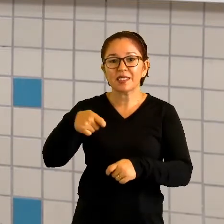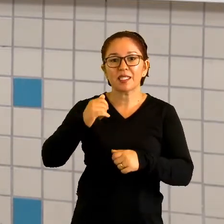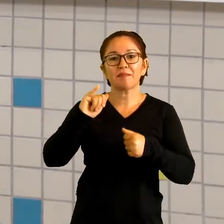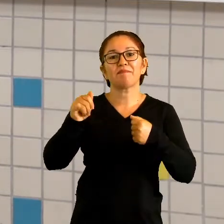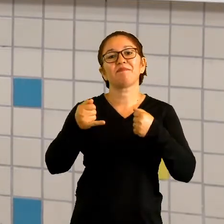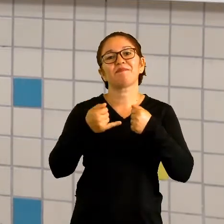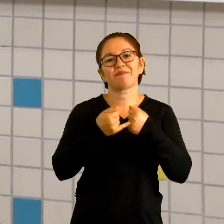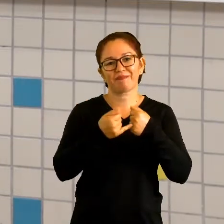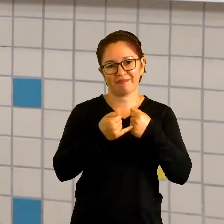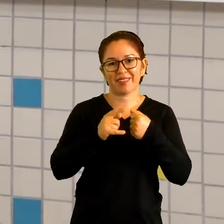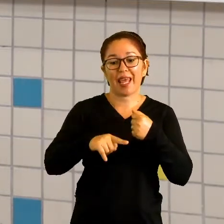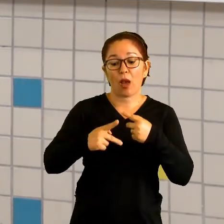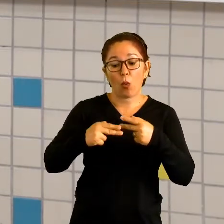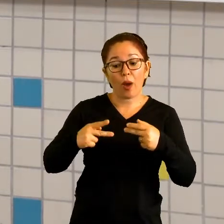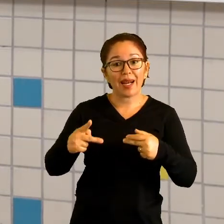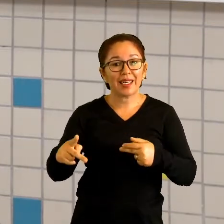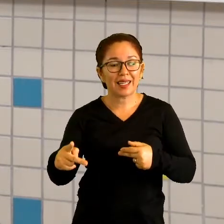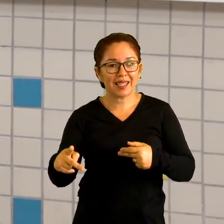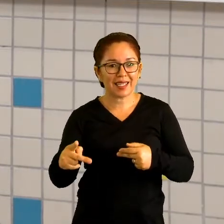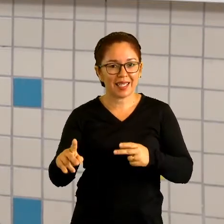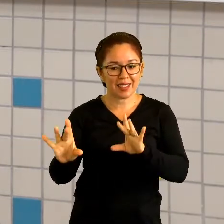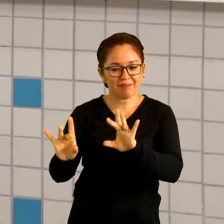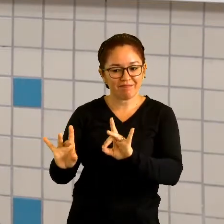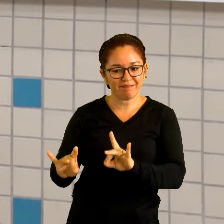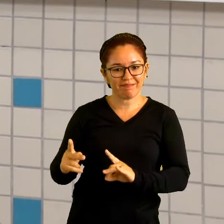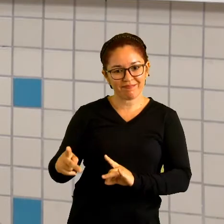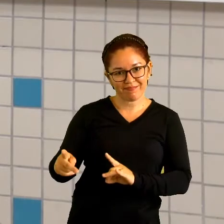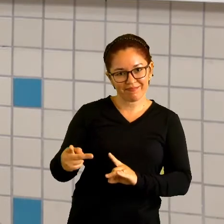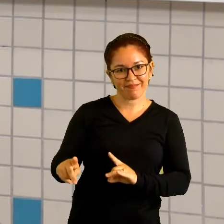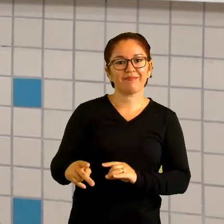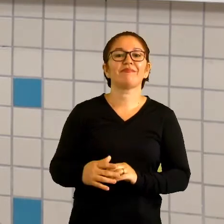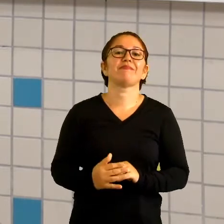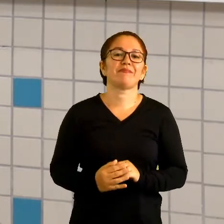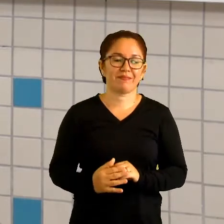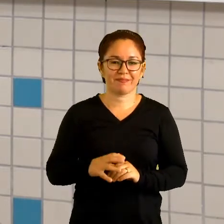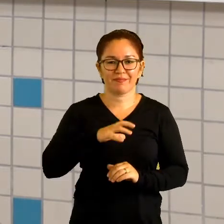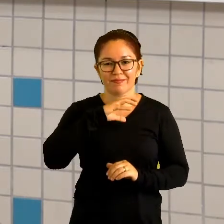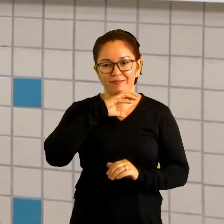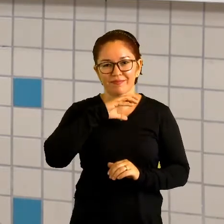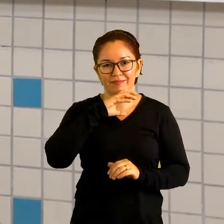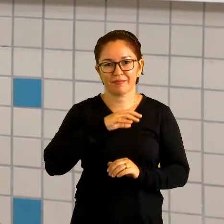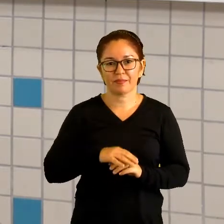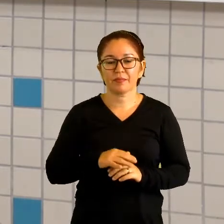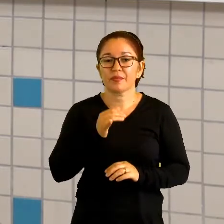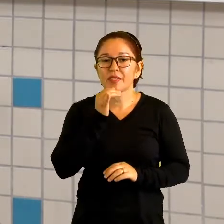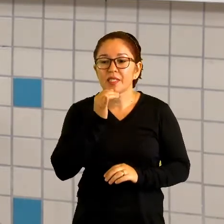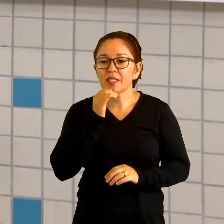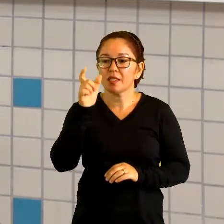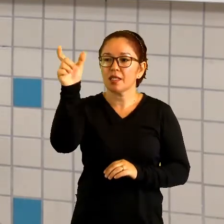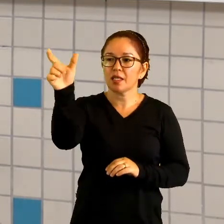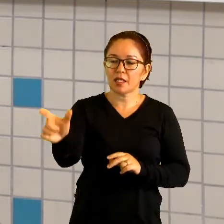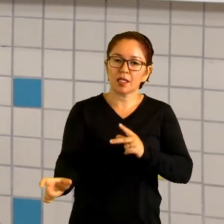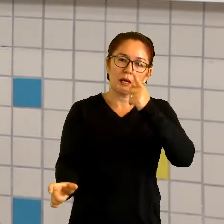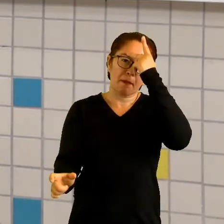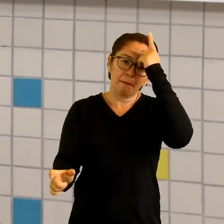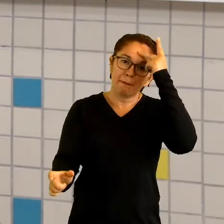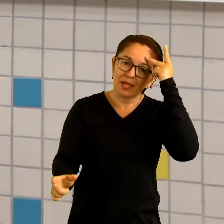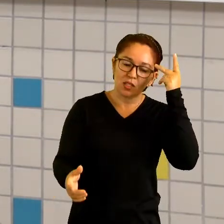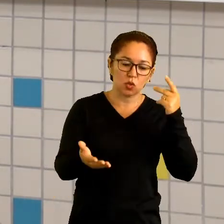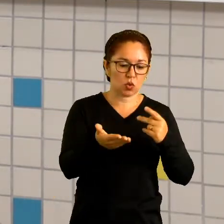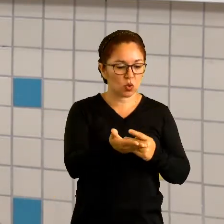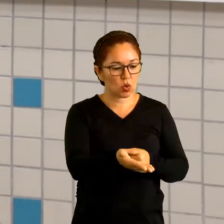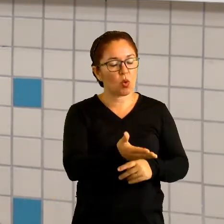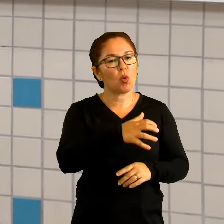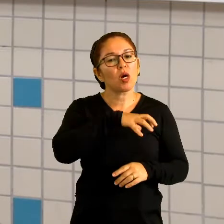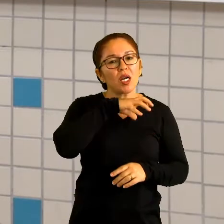Quando sabemos as qualidades de um ser, nós sabemos como são as pessoas, os animais, coisas ou objetos. Ou